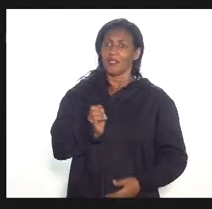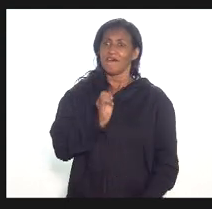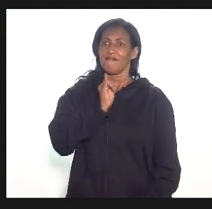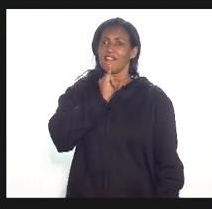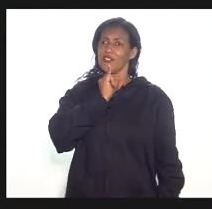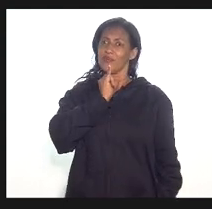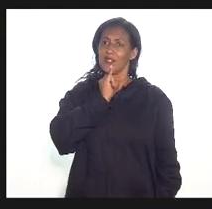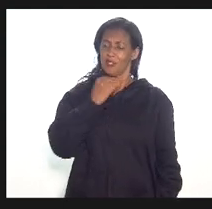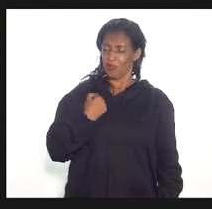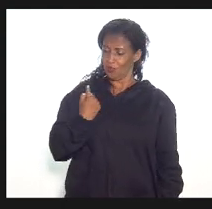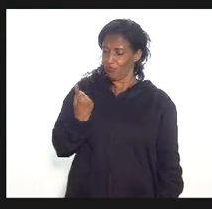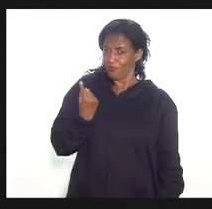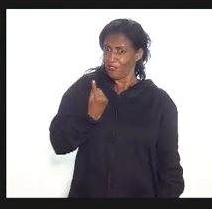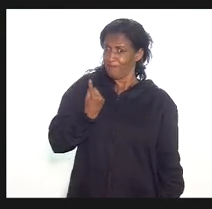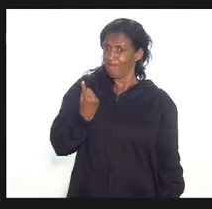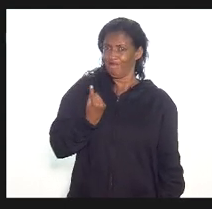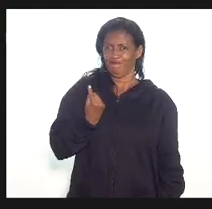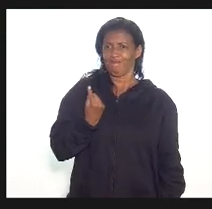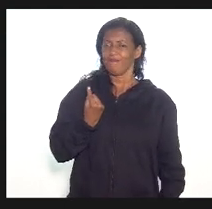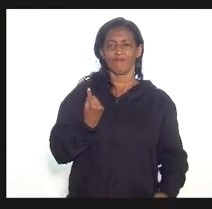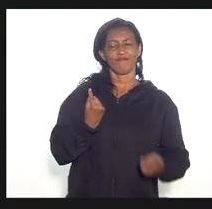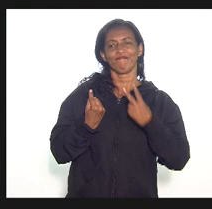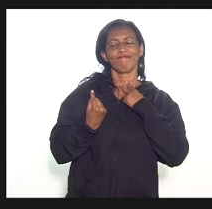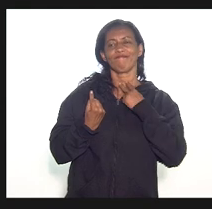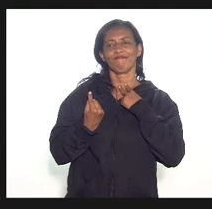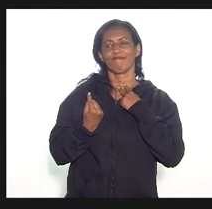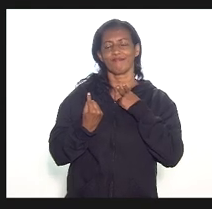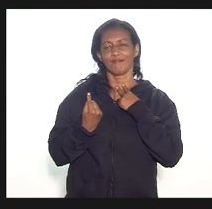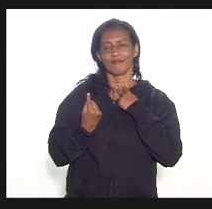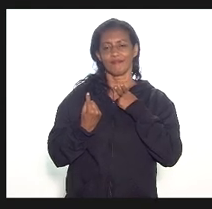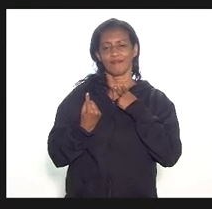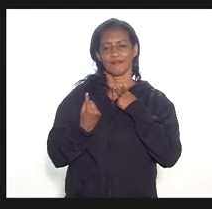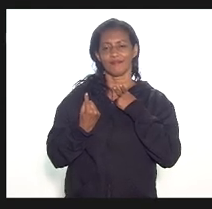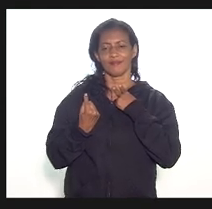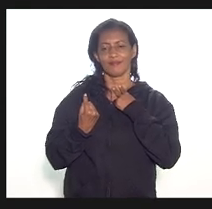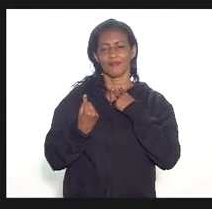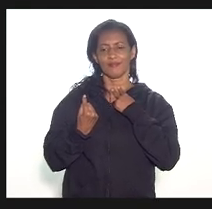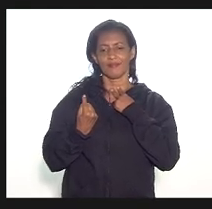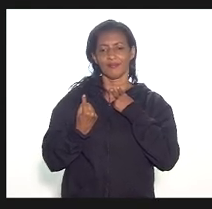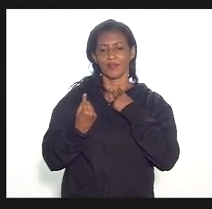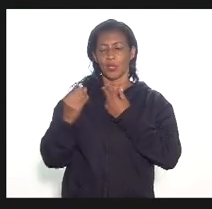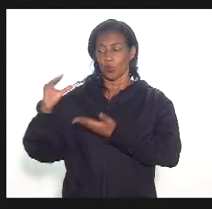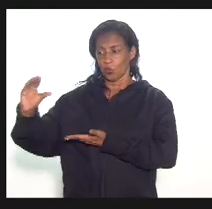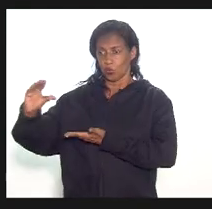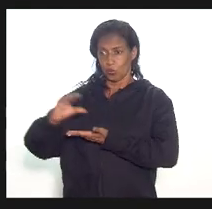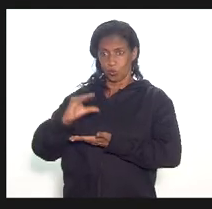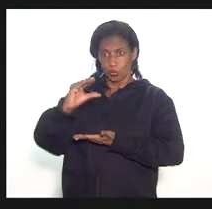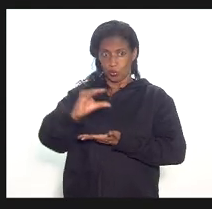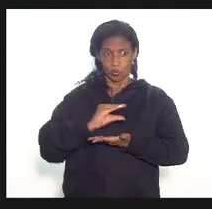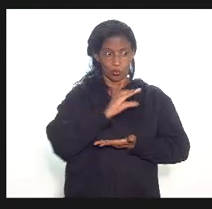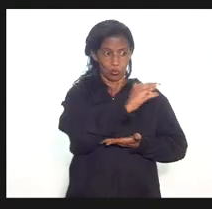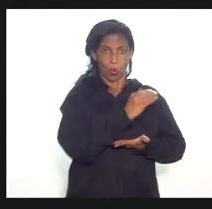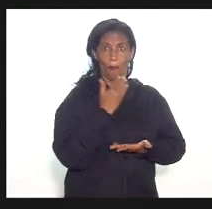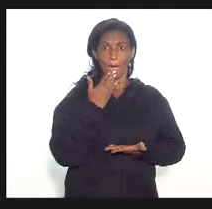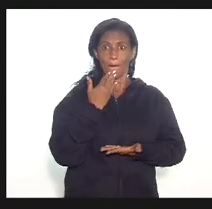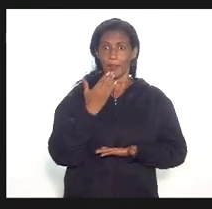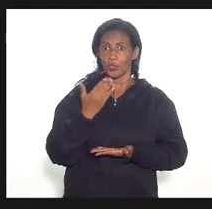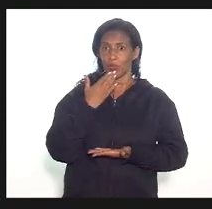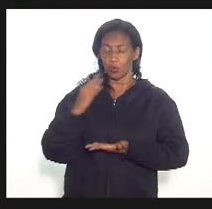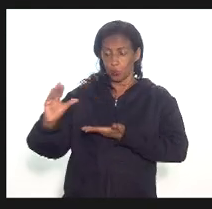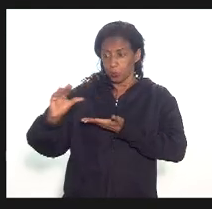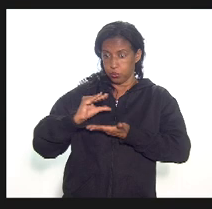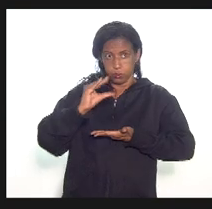nessa situação infelizmente as demandas que me chegam deputada Lucinha as